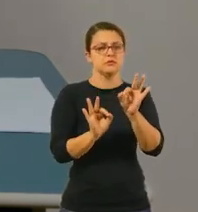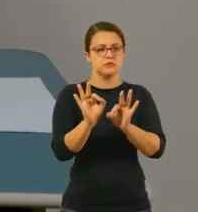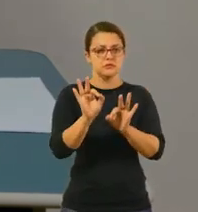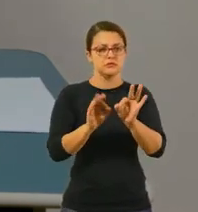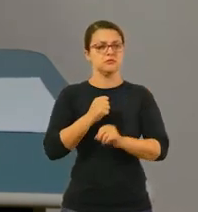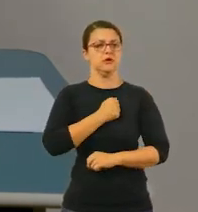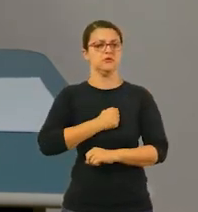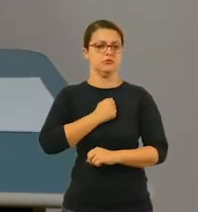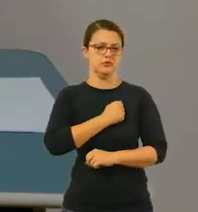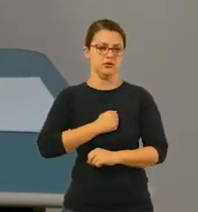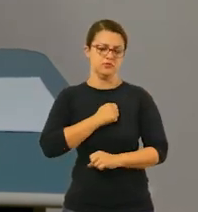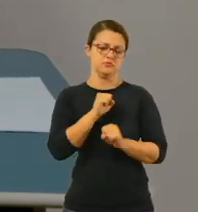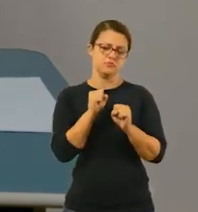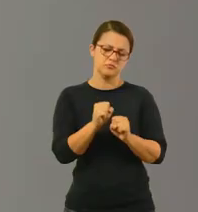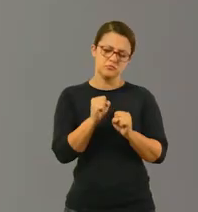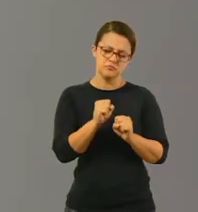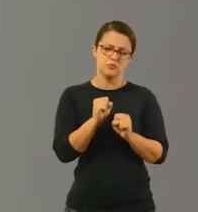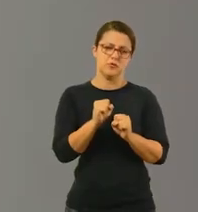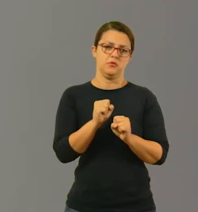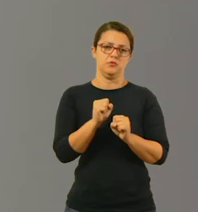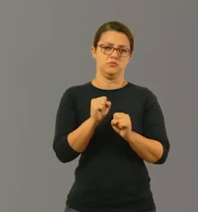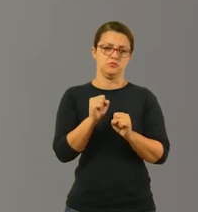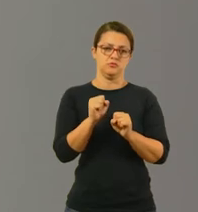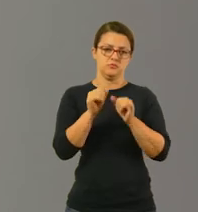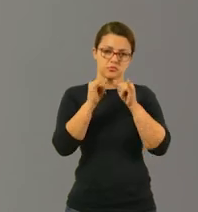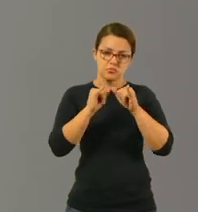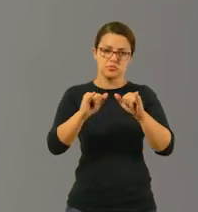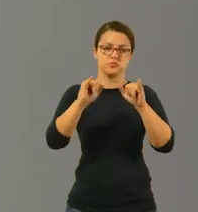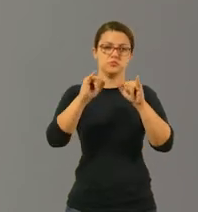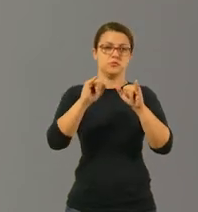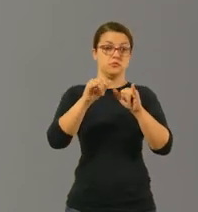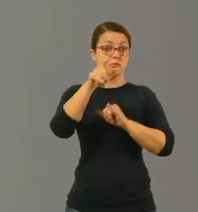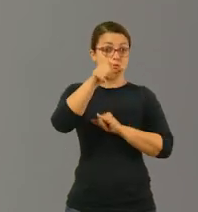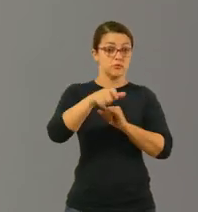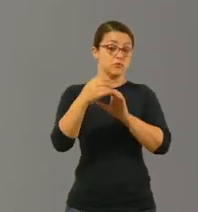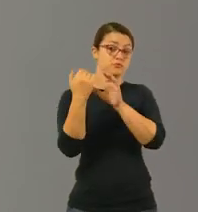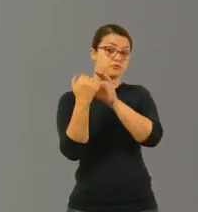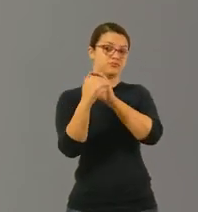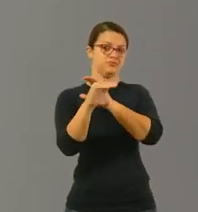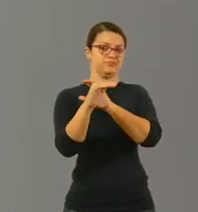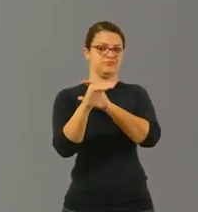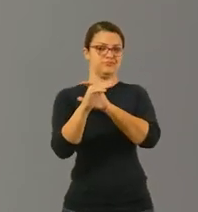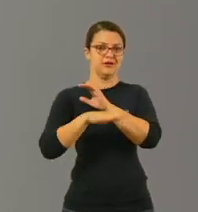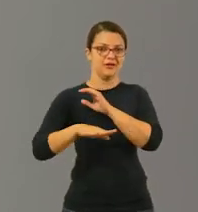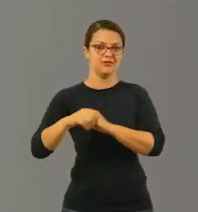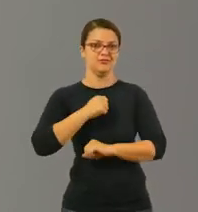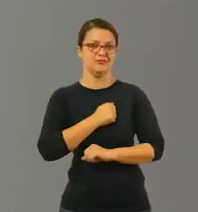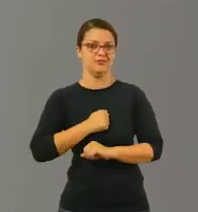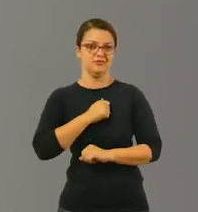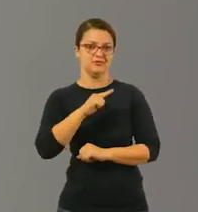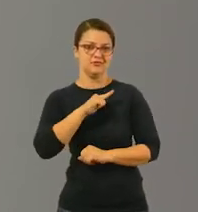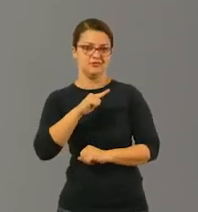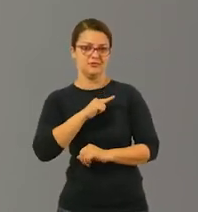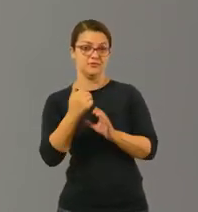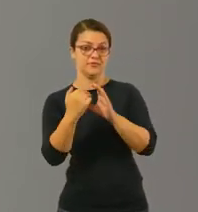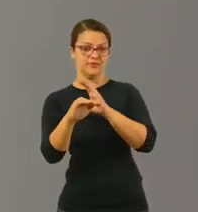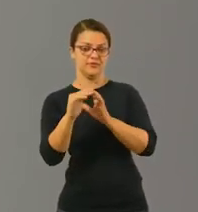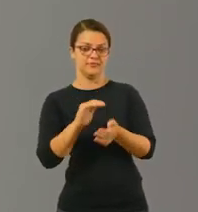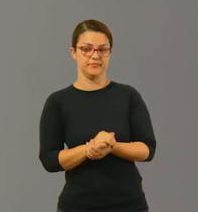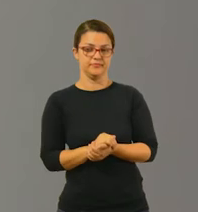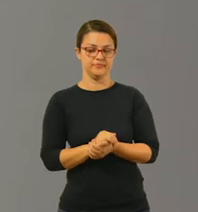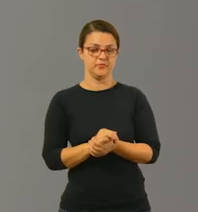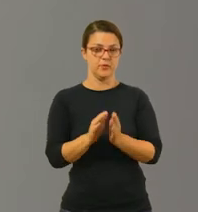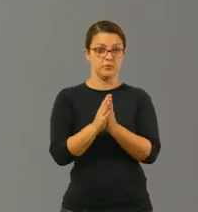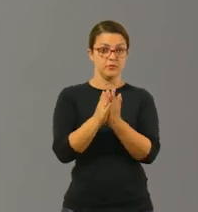que a criança esteja com saudade. Pode ser um cartão, uma mensagem, um vídeo e depois envie para essa pessoa